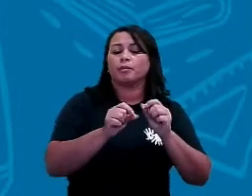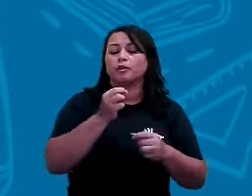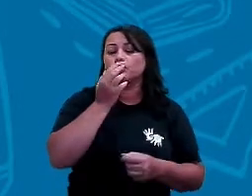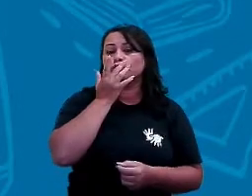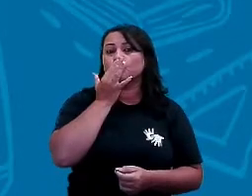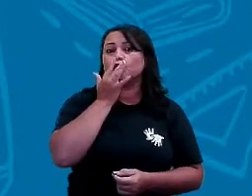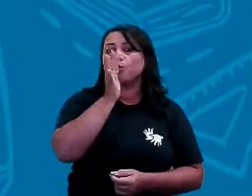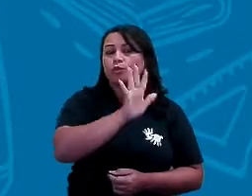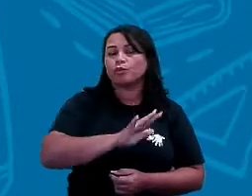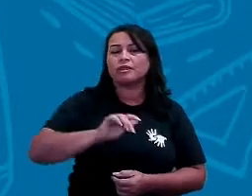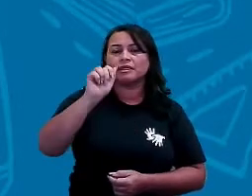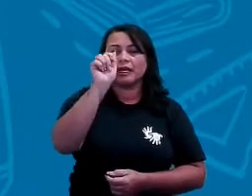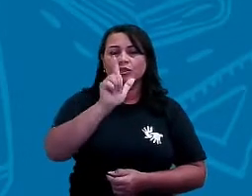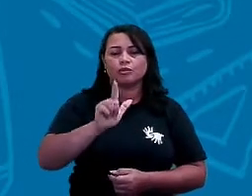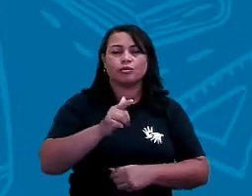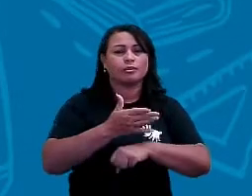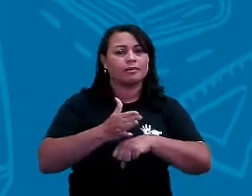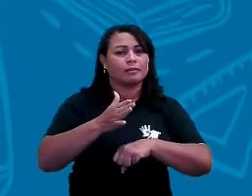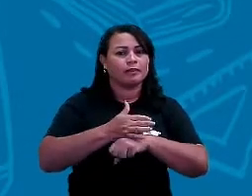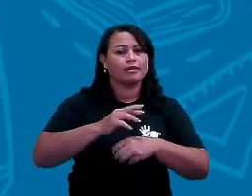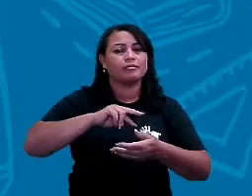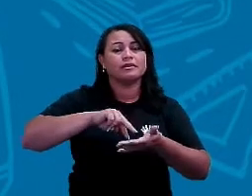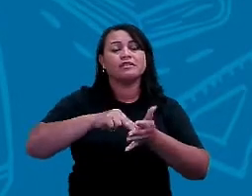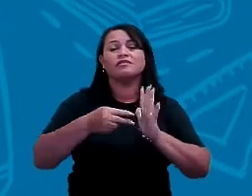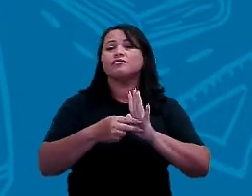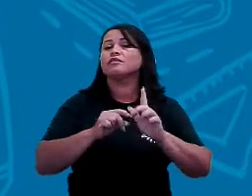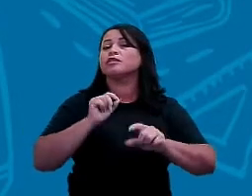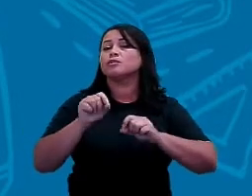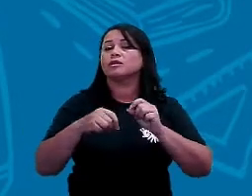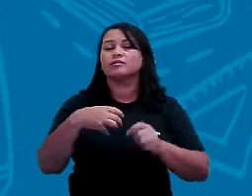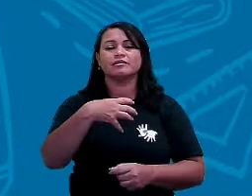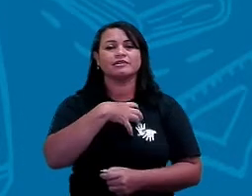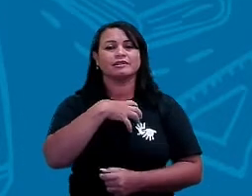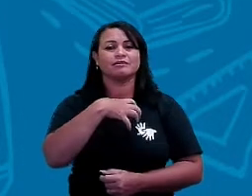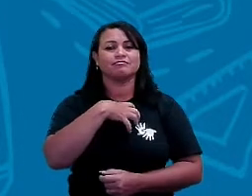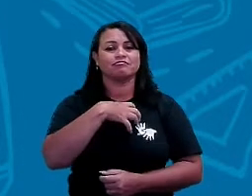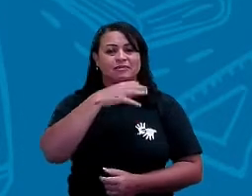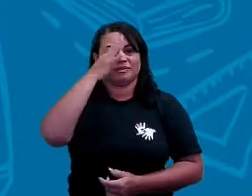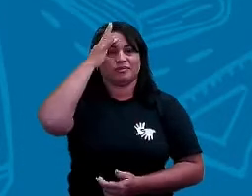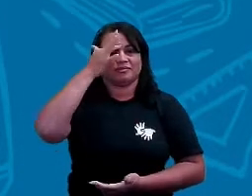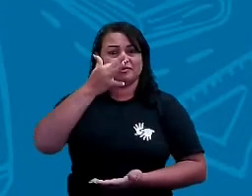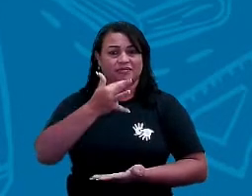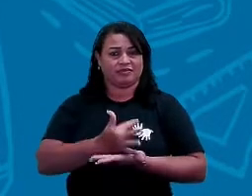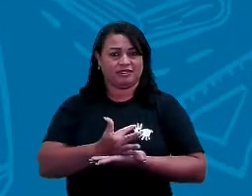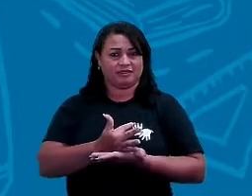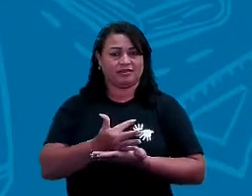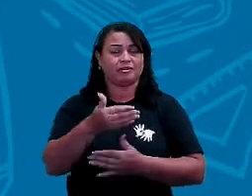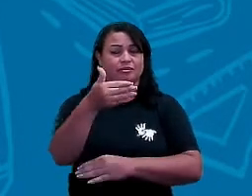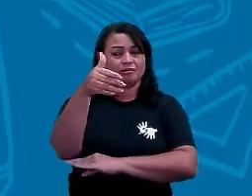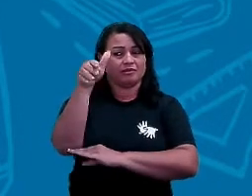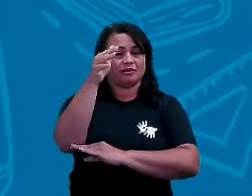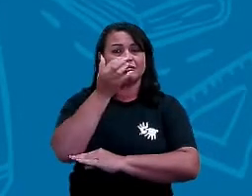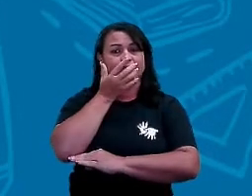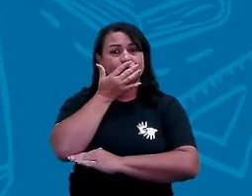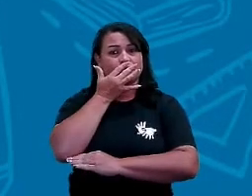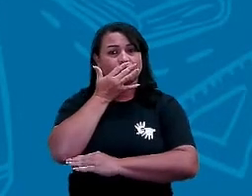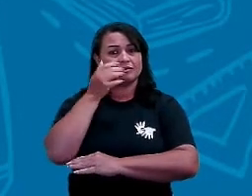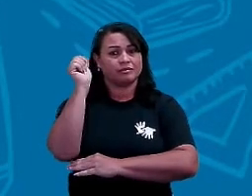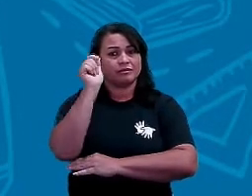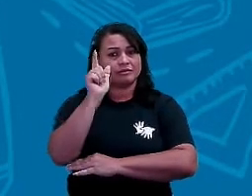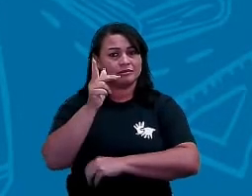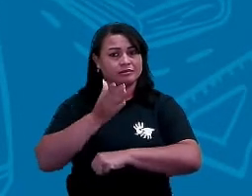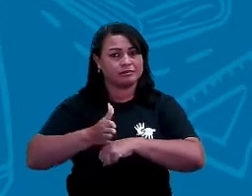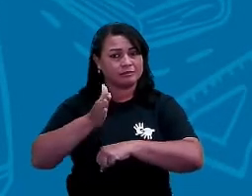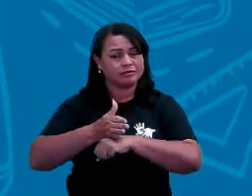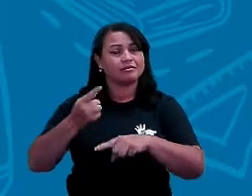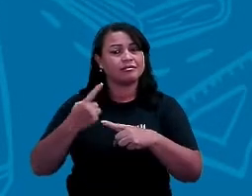cores azul e branco, que simbolizam o sentimento de nossa fé. Então, nossa bandeira ela é azul e branca porque